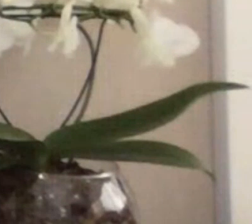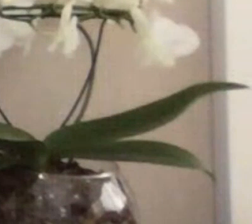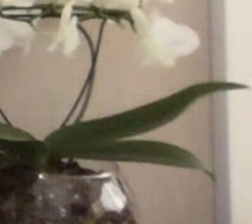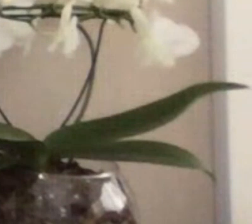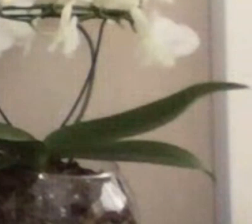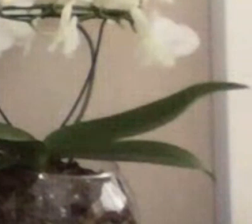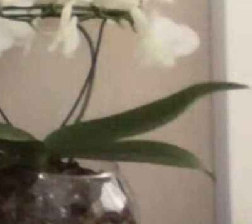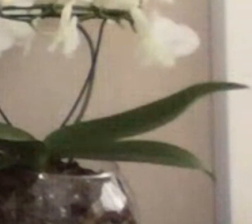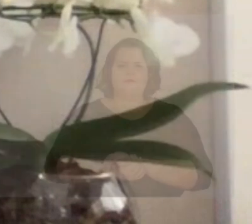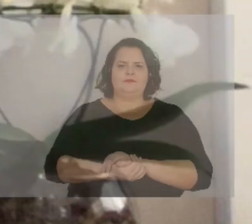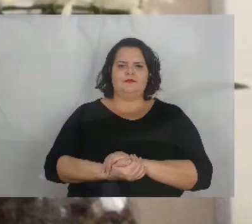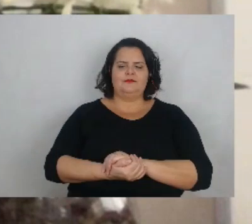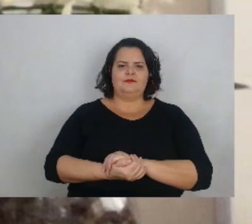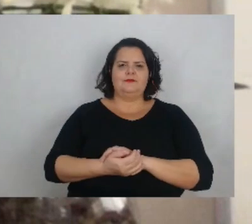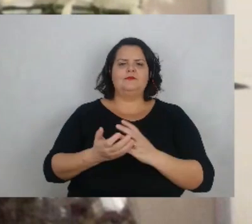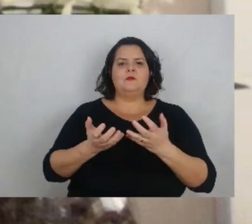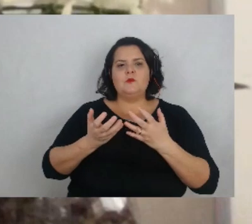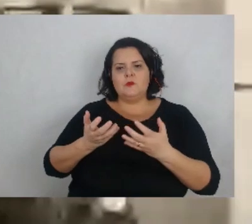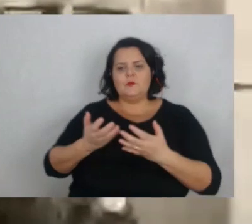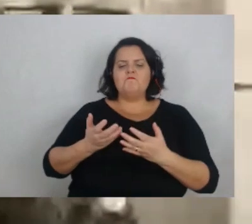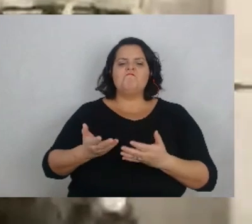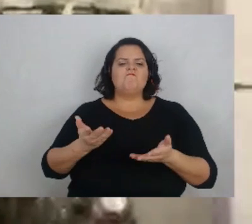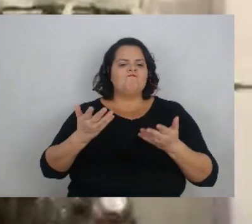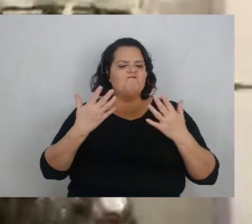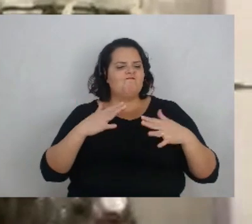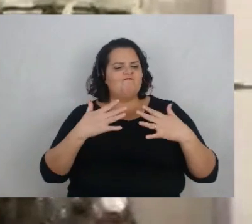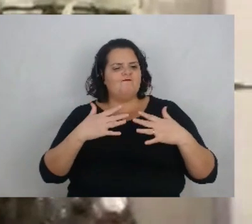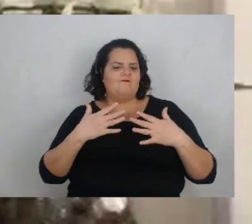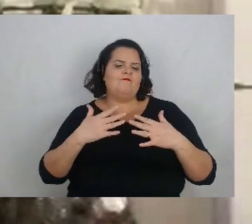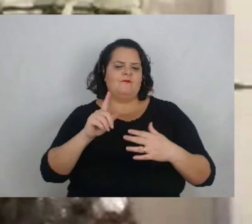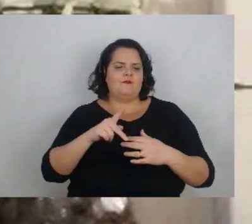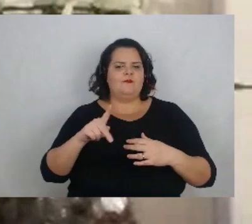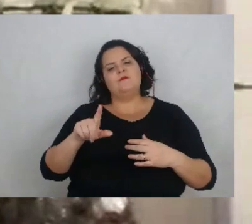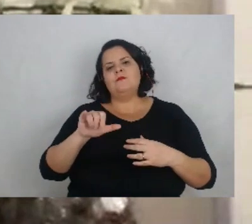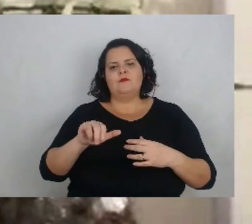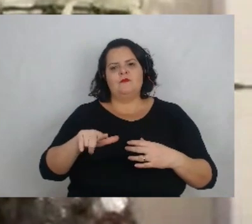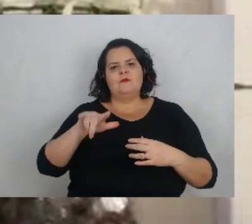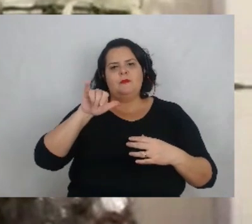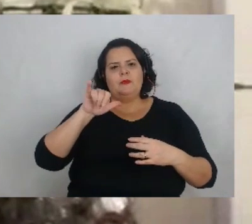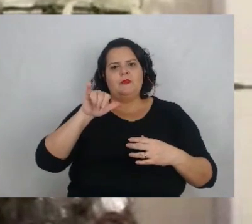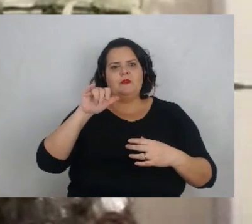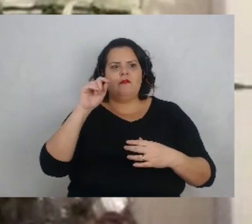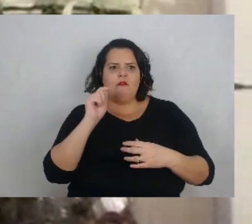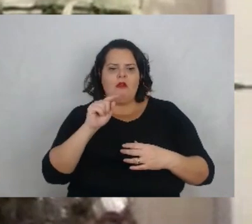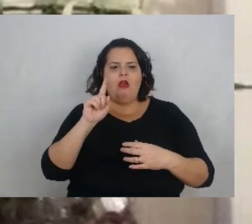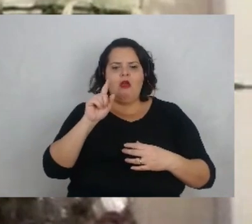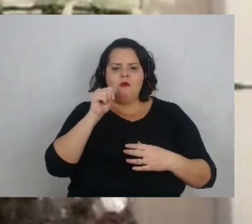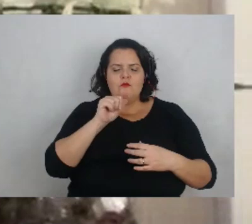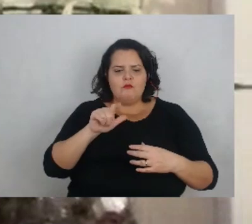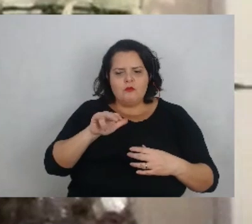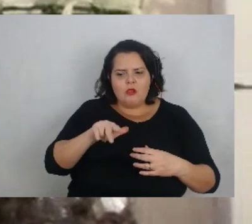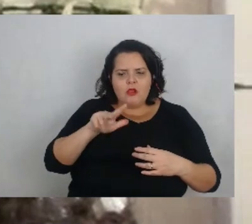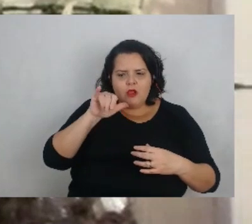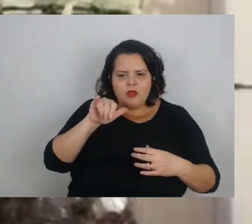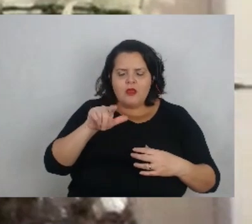a professora Lili, um imenso prazer estar aqui com uma referência internacional da imunização. Foi uma